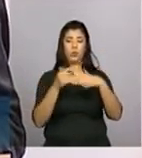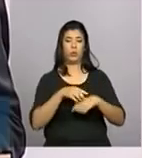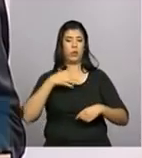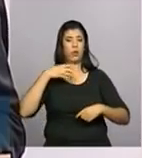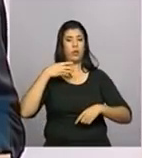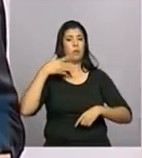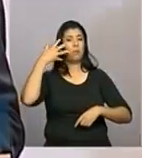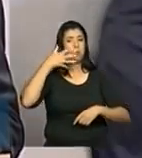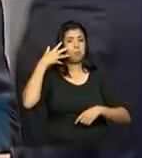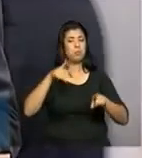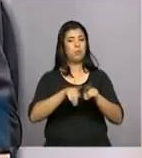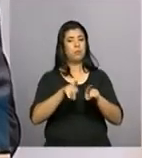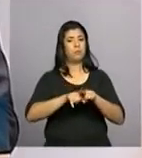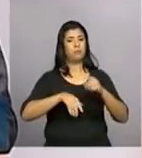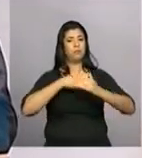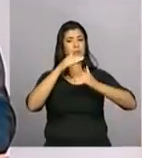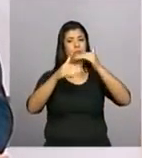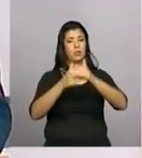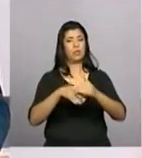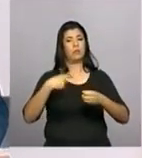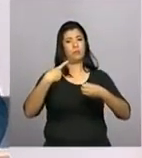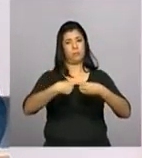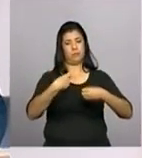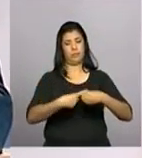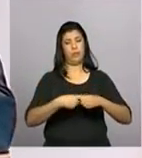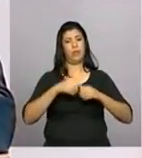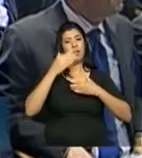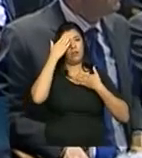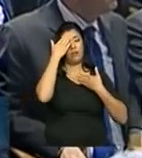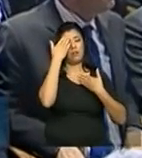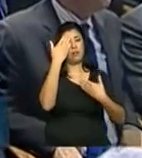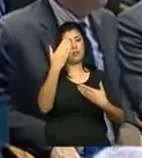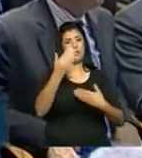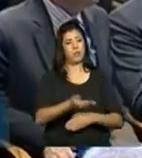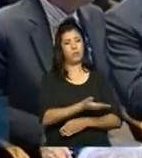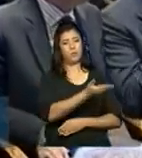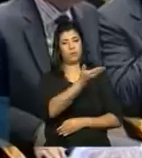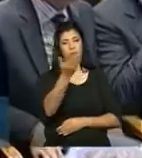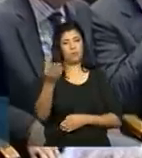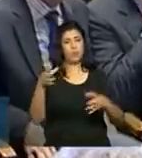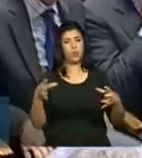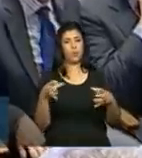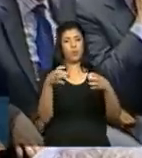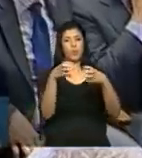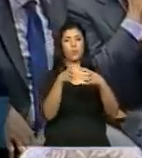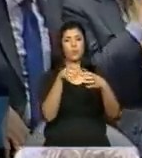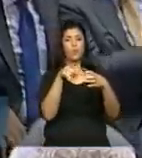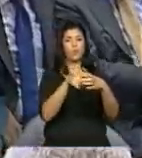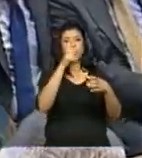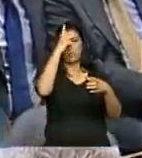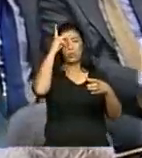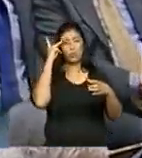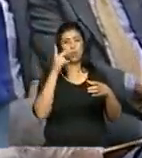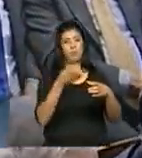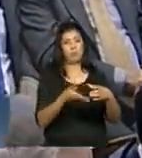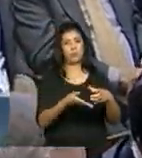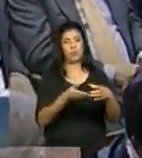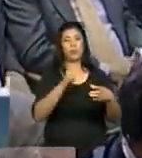desenvolvimento urbano. E quero aqui agradecer a todos do conselho da cidade, todos os membros,